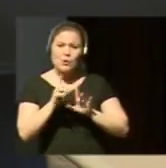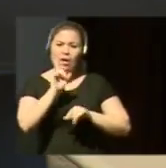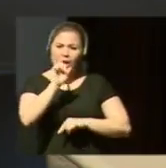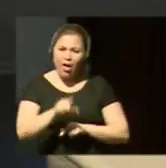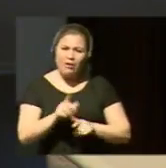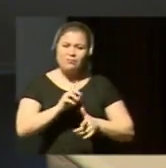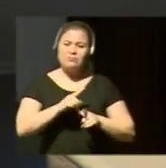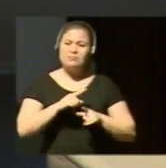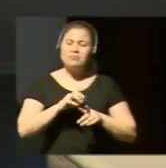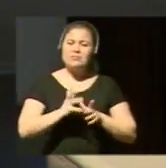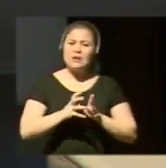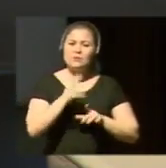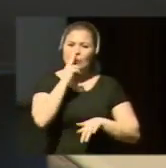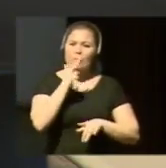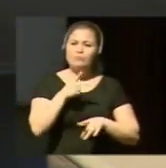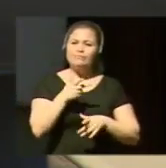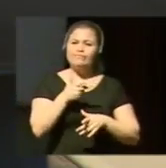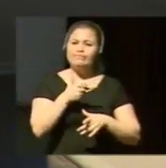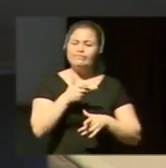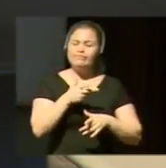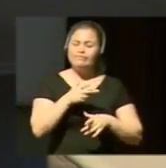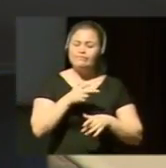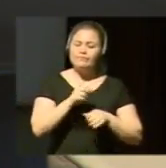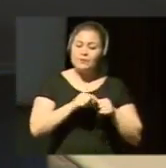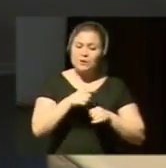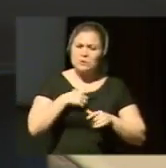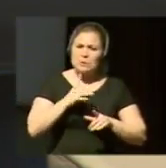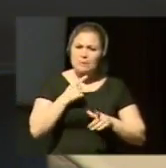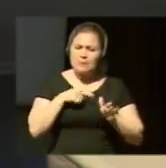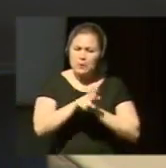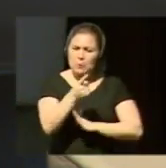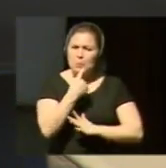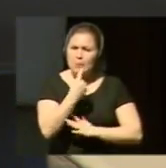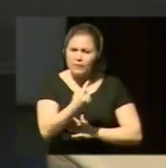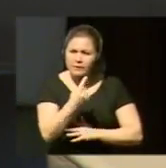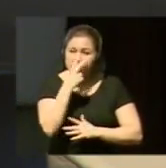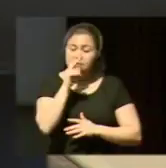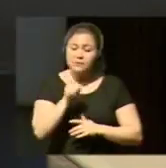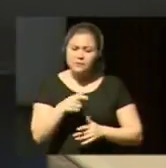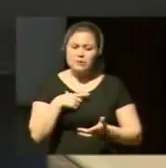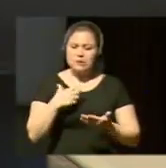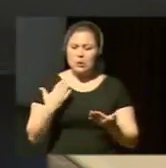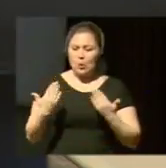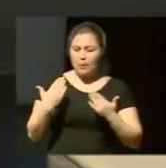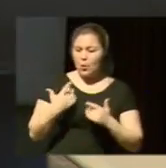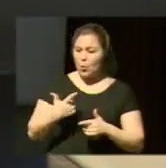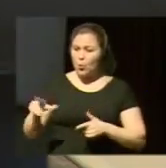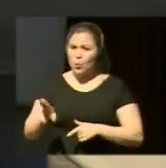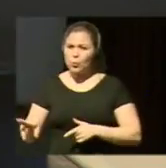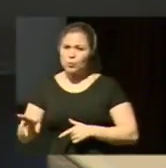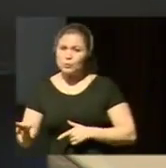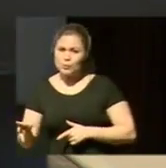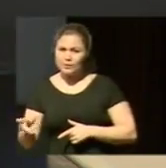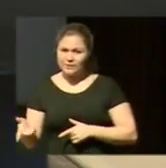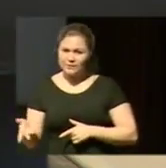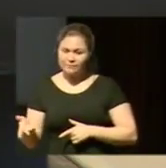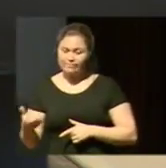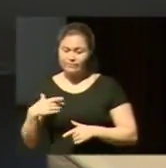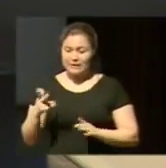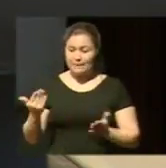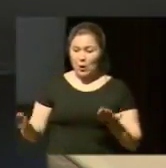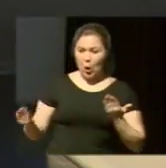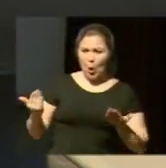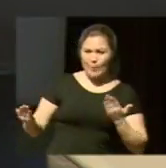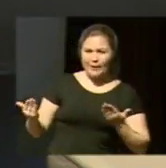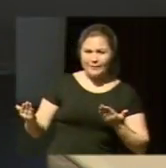dados transversais, ou seja, nós perguntamos uma vez e sempre comparamos os que utilizam a internet e comparamos com os